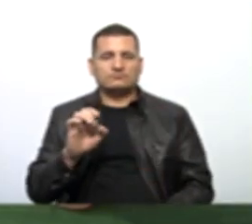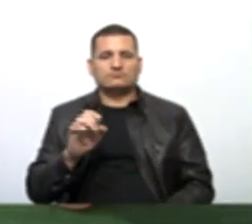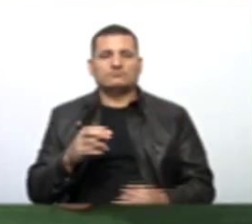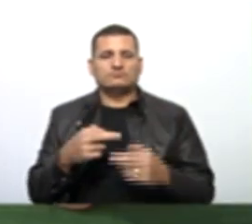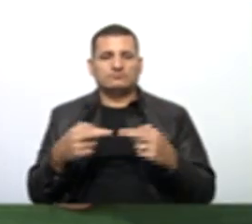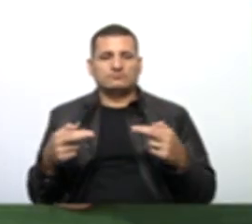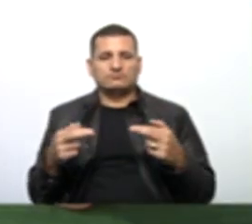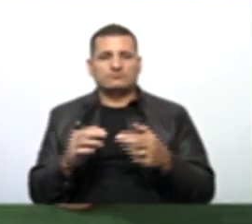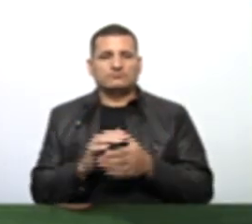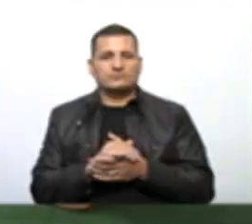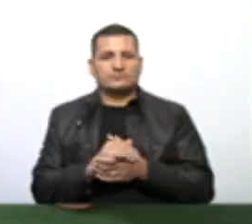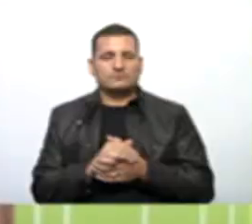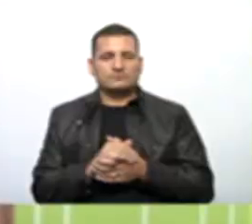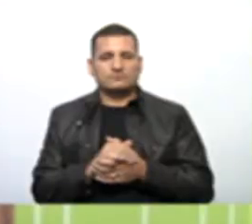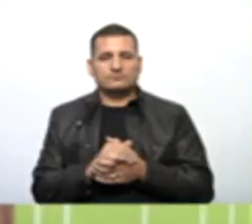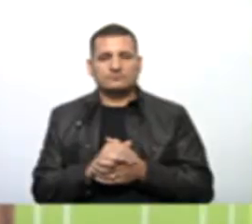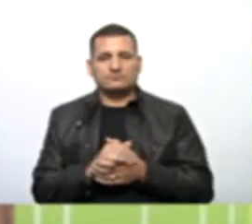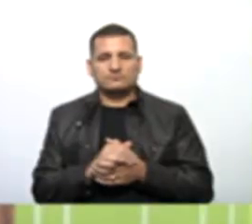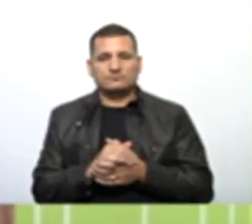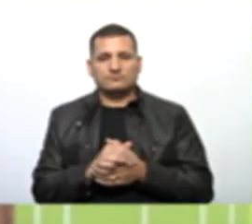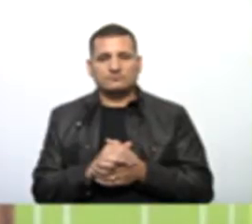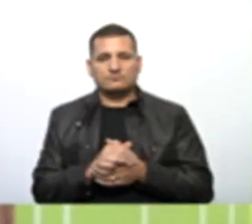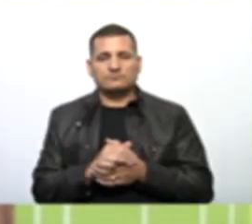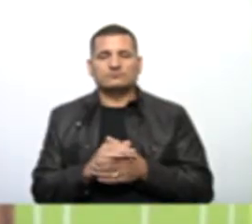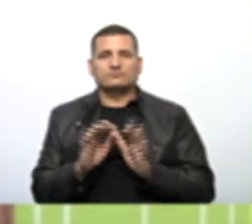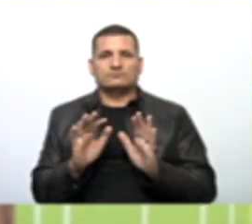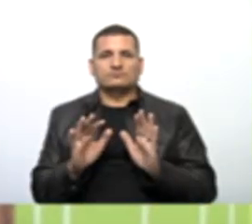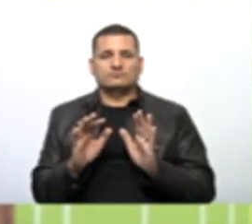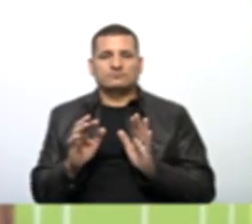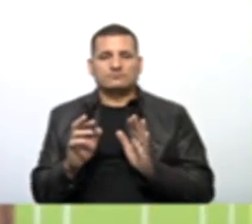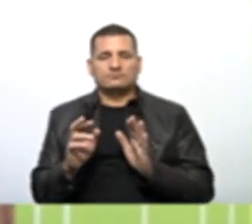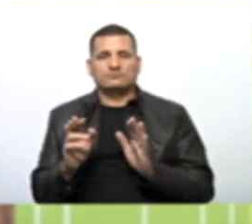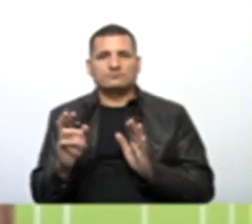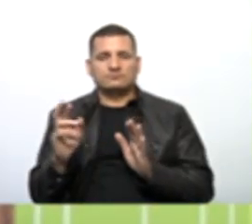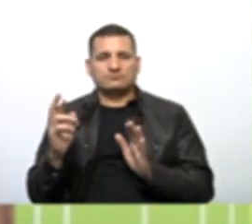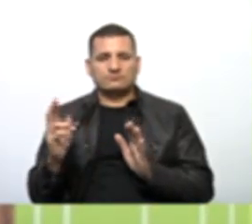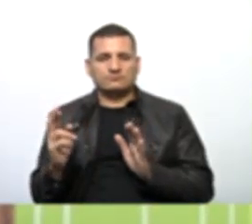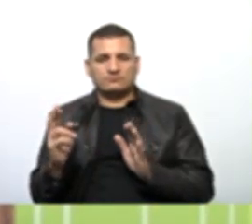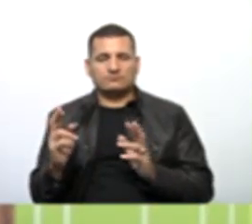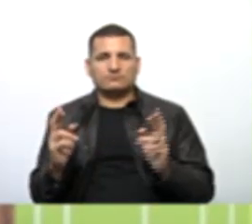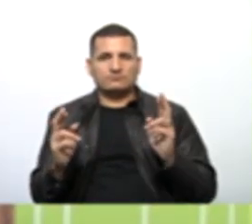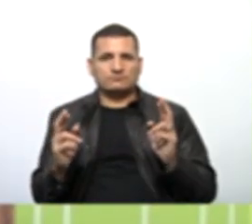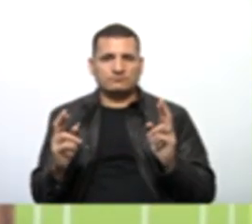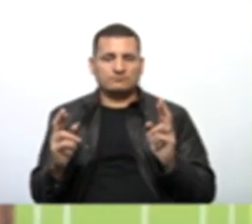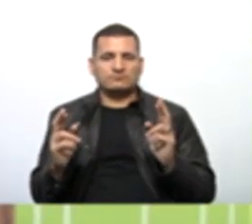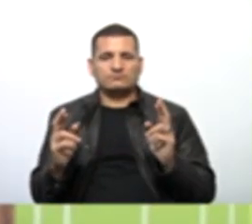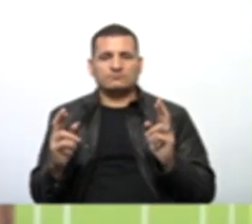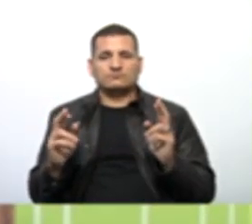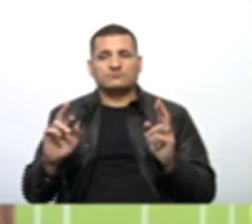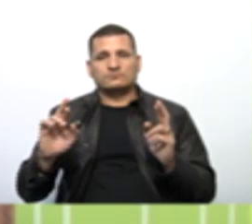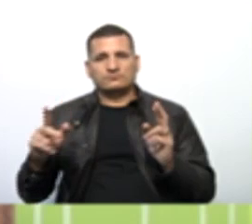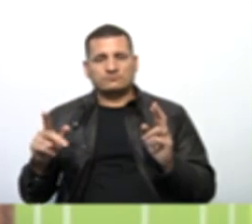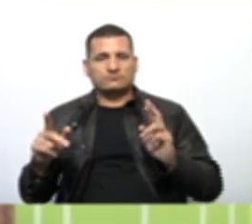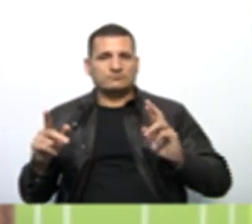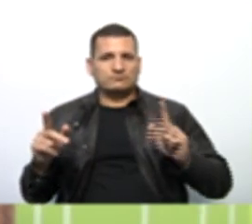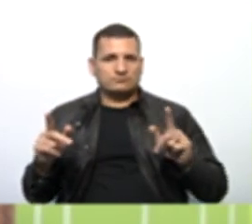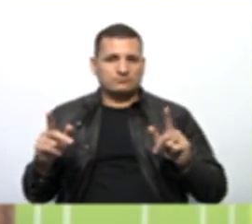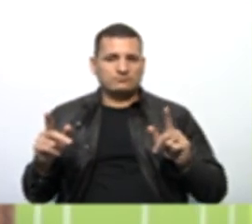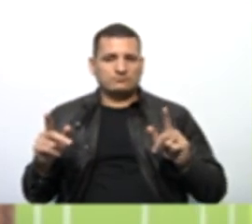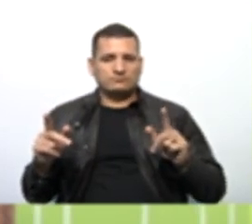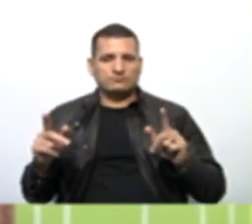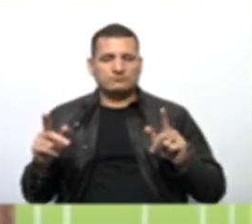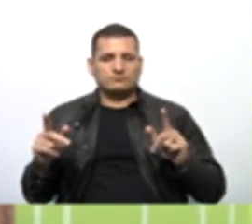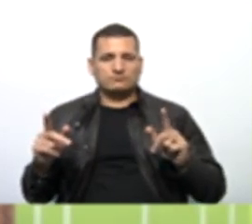aplicando 2 no outro você tem que ligar um outro pessoal as pontes têm que ser diferente o padrão tem que ser diferente